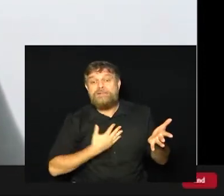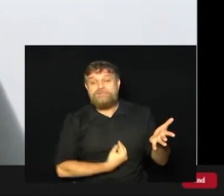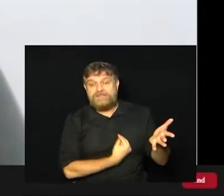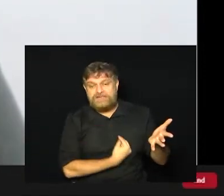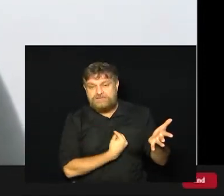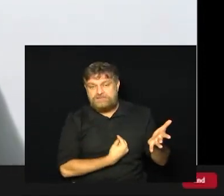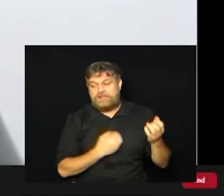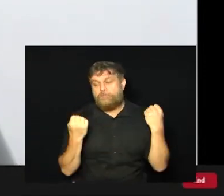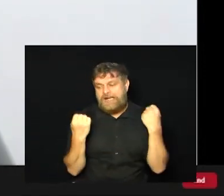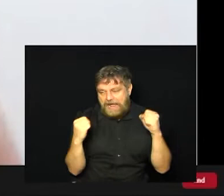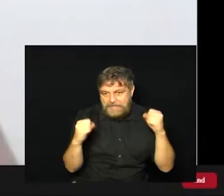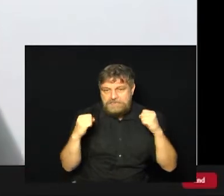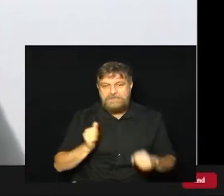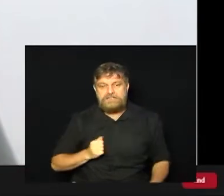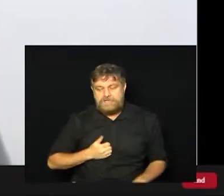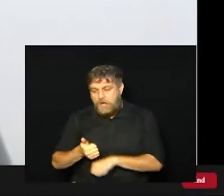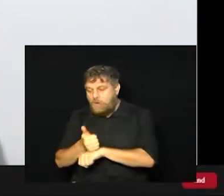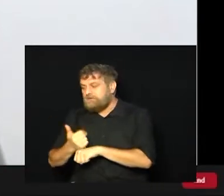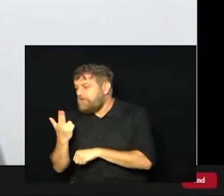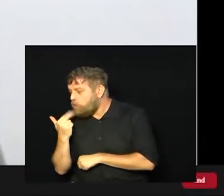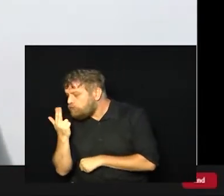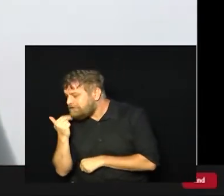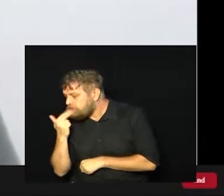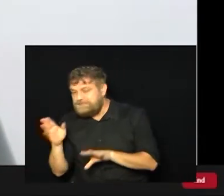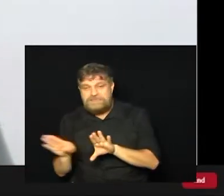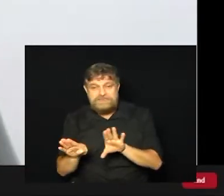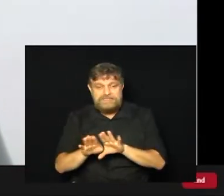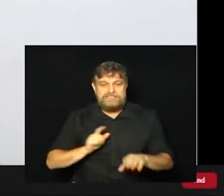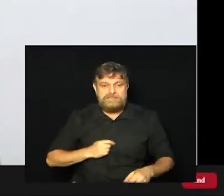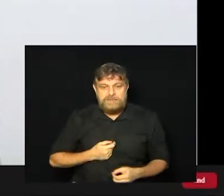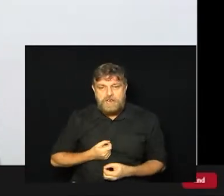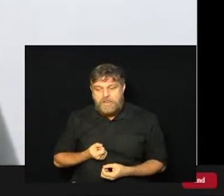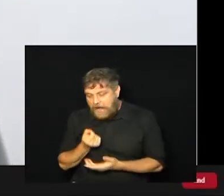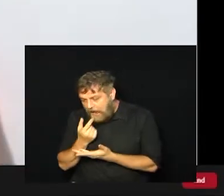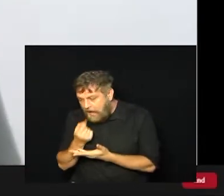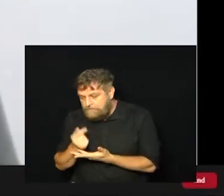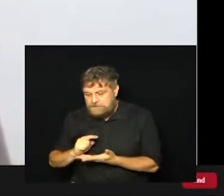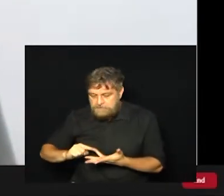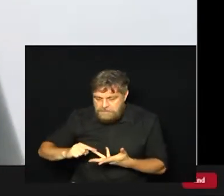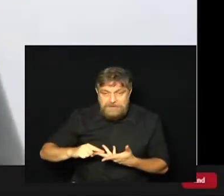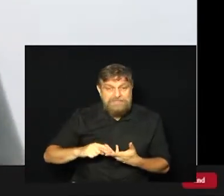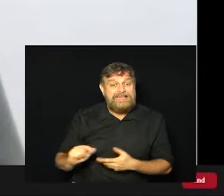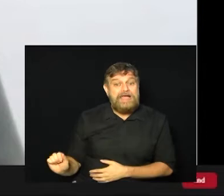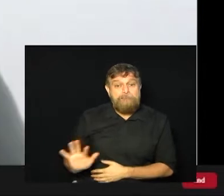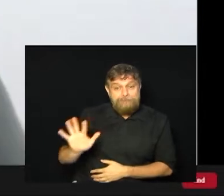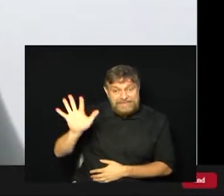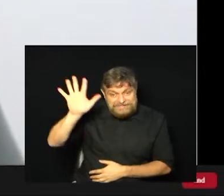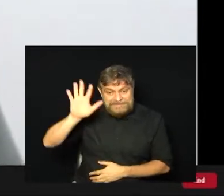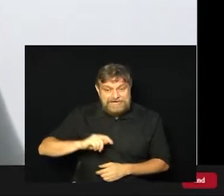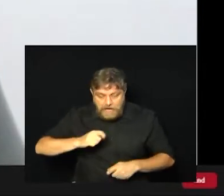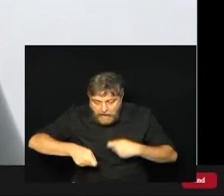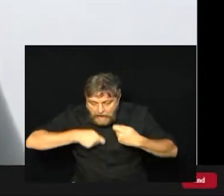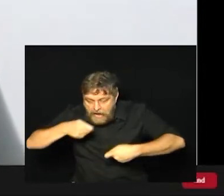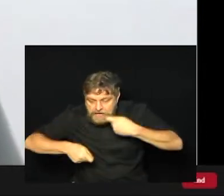uma academia, eu tenho que colocar um nutricionista, vou ter que colocar aqueles suplementos, aquela alimentação que custa mais caro do que uma